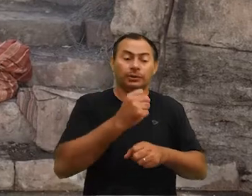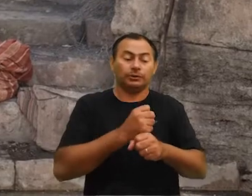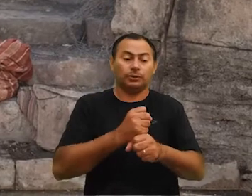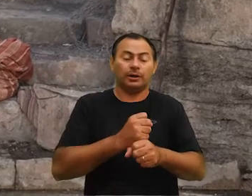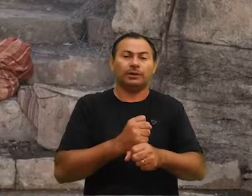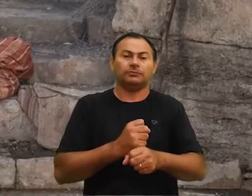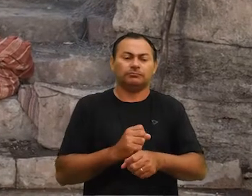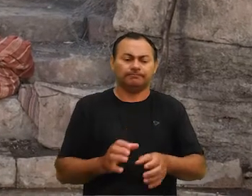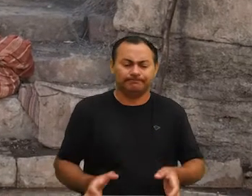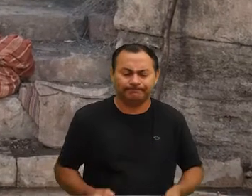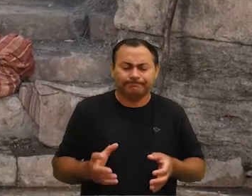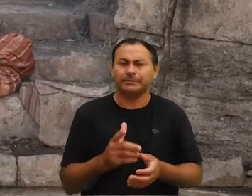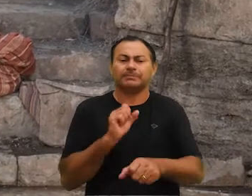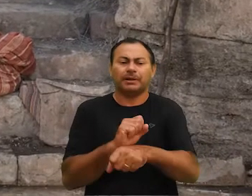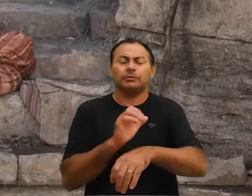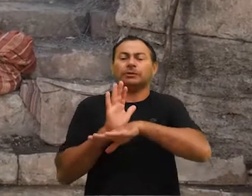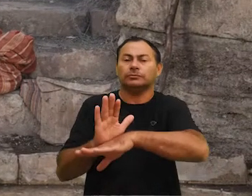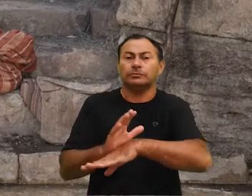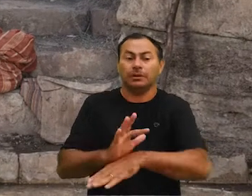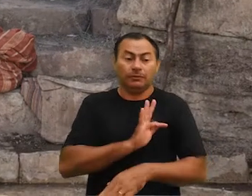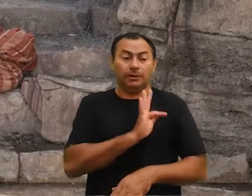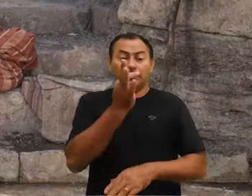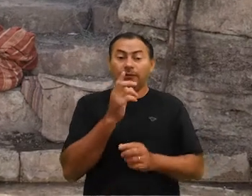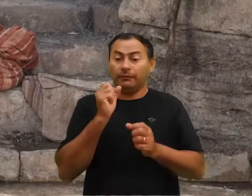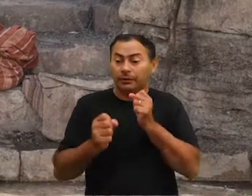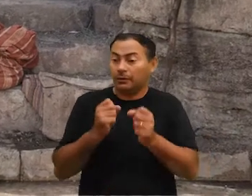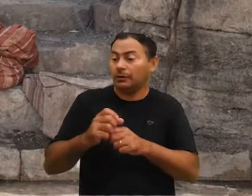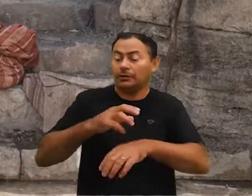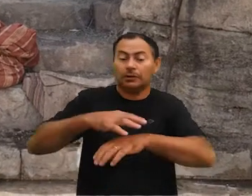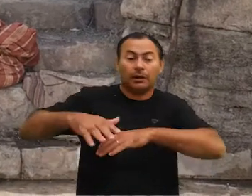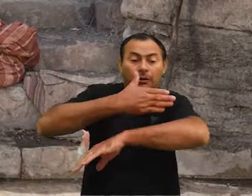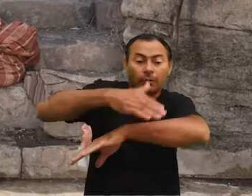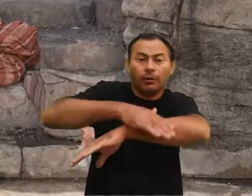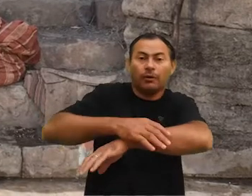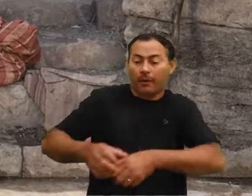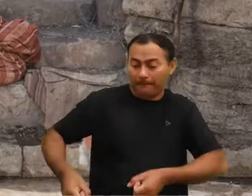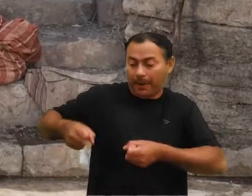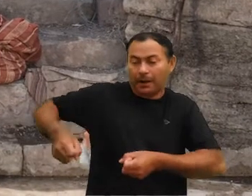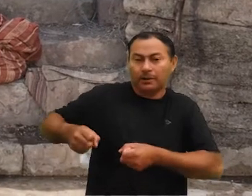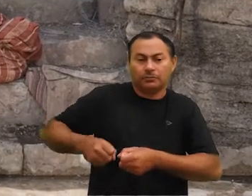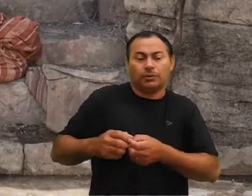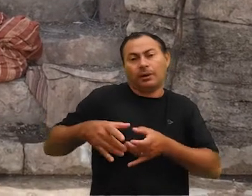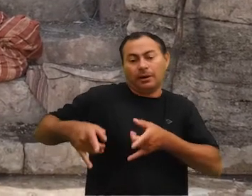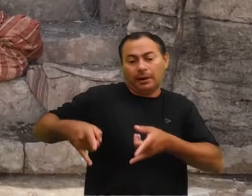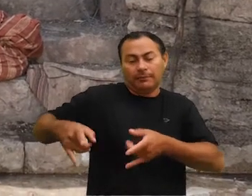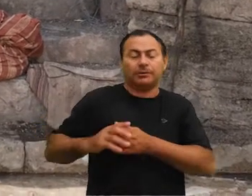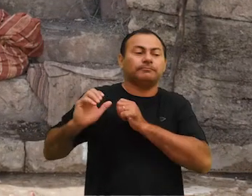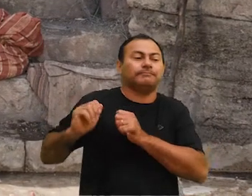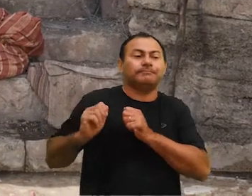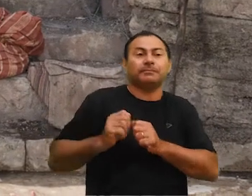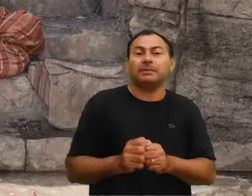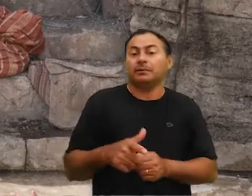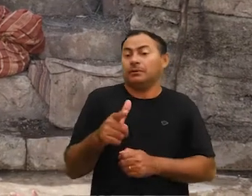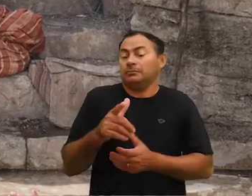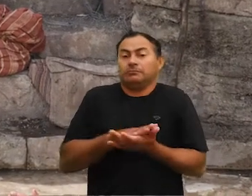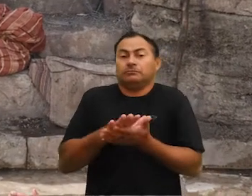naquele lugar à espera de uma ajuda. Quando os fariseus o viram correndo pelas ruas do templo com sua maca ou com a sua cama nas costas,